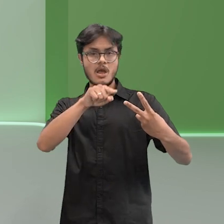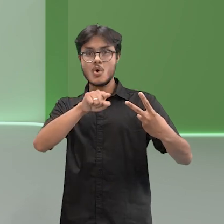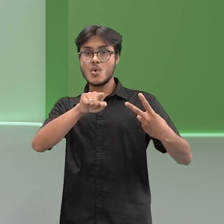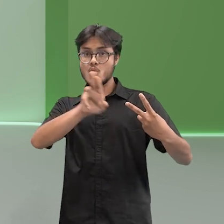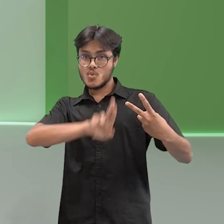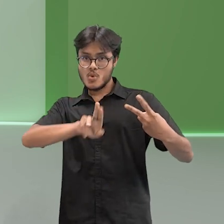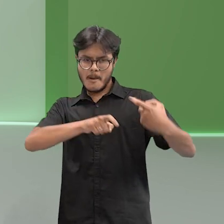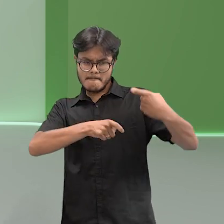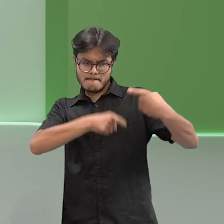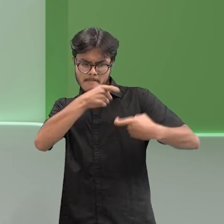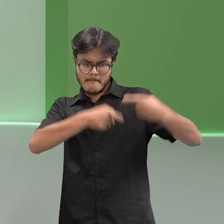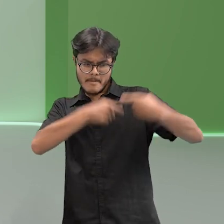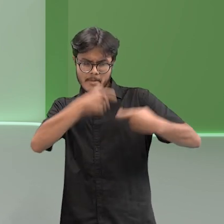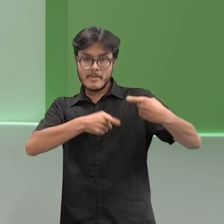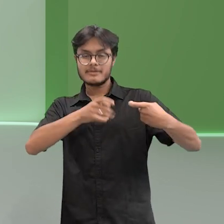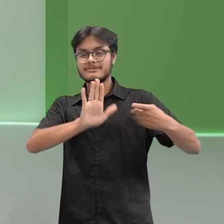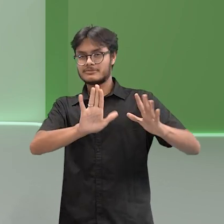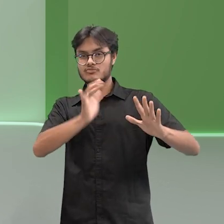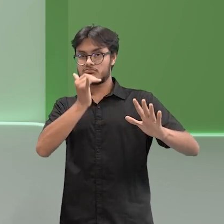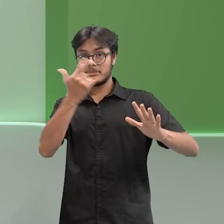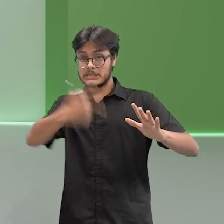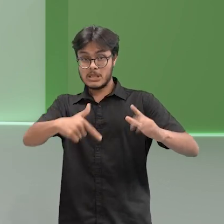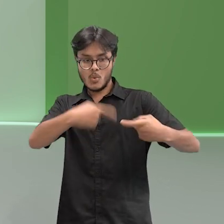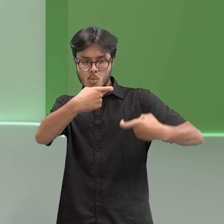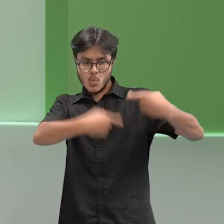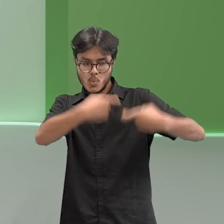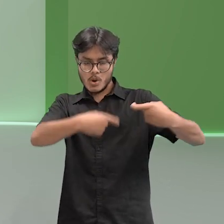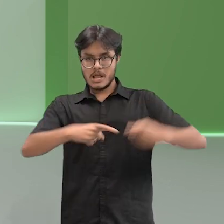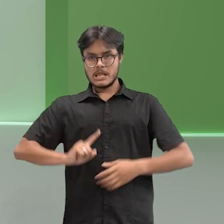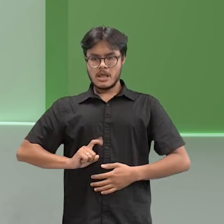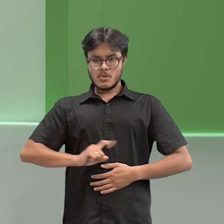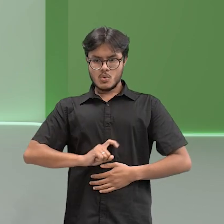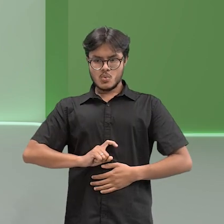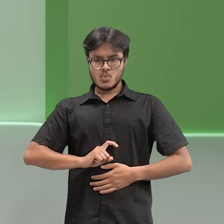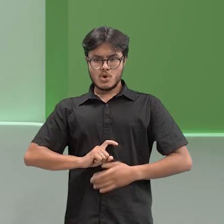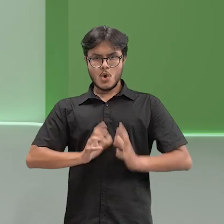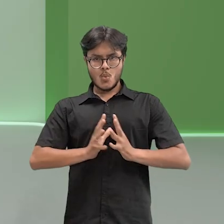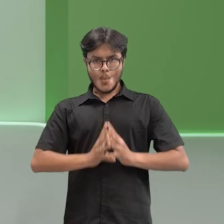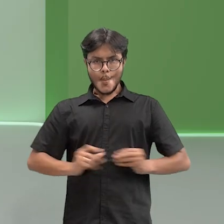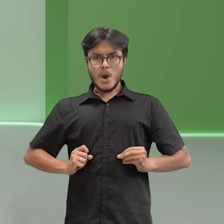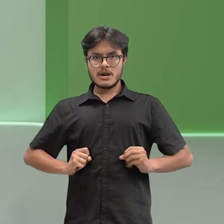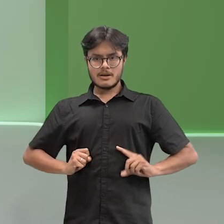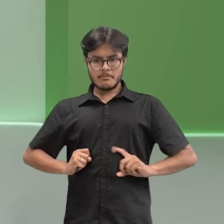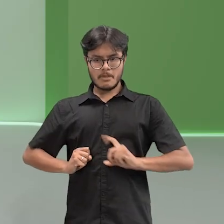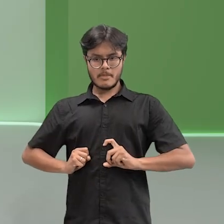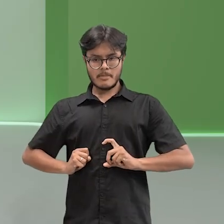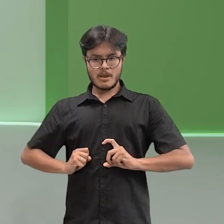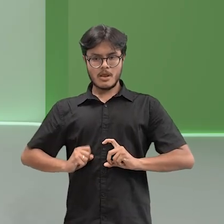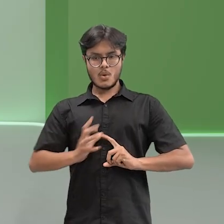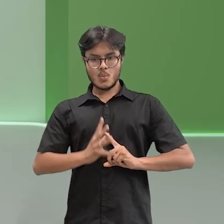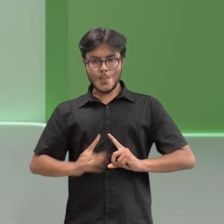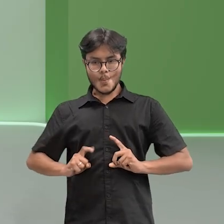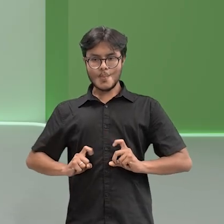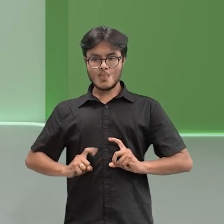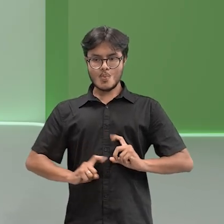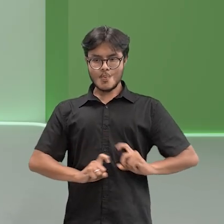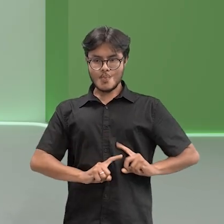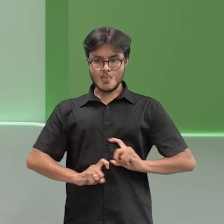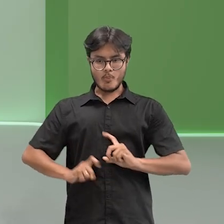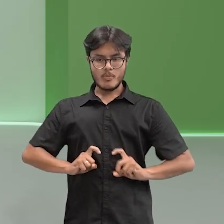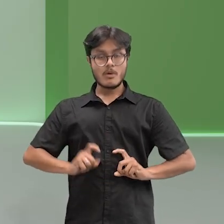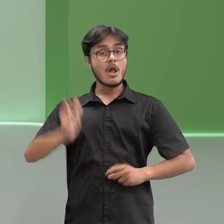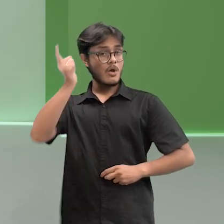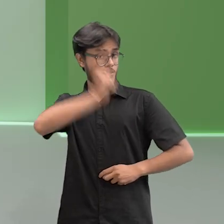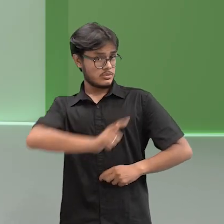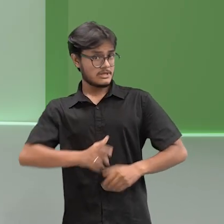reprodução assexuada. Chamamos esse hospedeiro de hospedeiro intermediário. E quando o parasita realiza